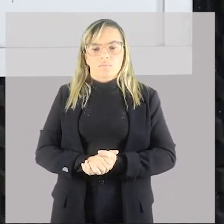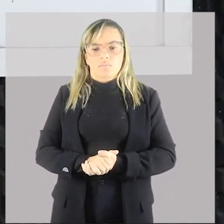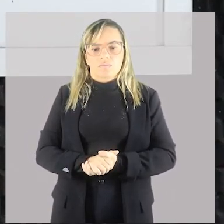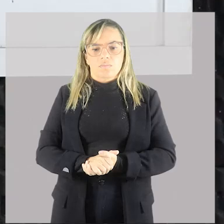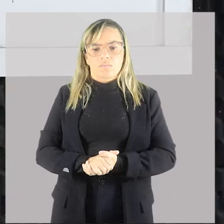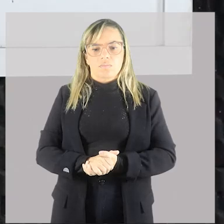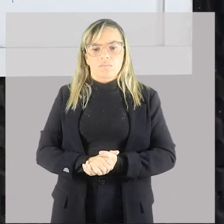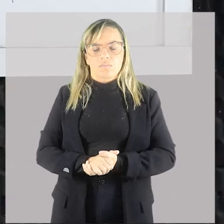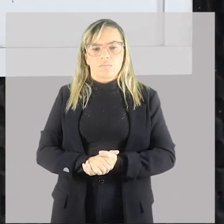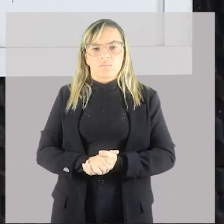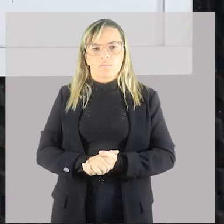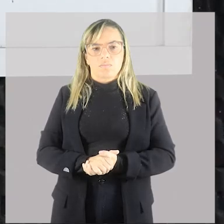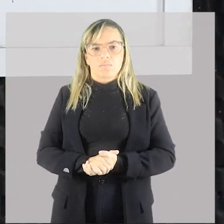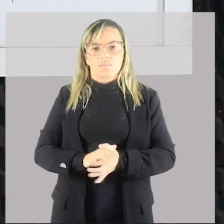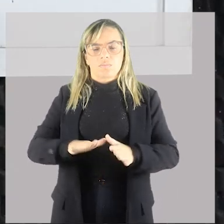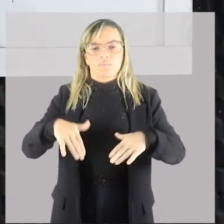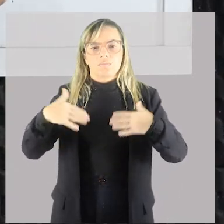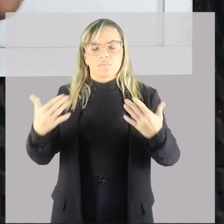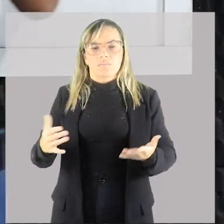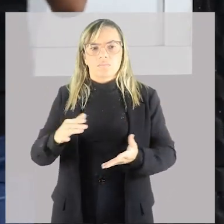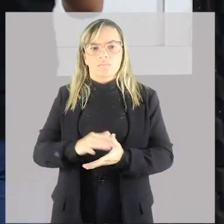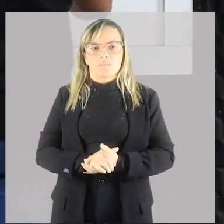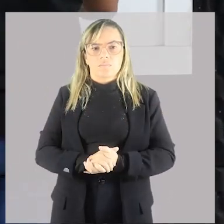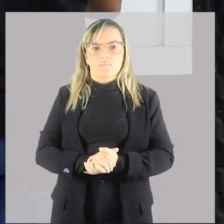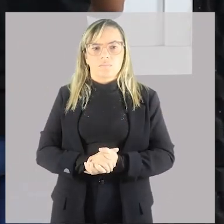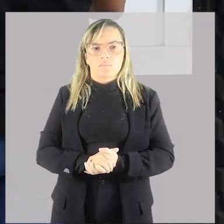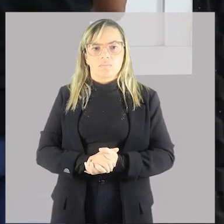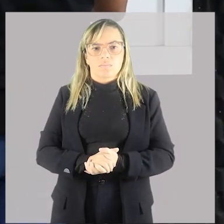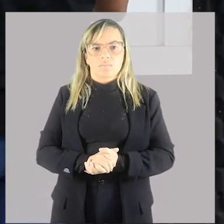temos aqui a seguinte situação. 7